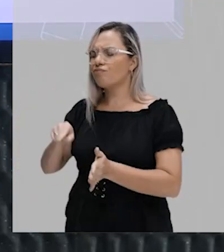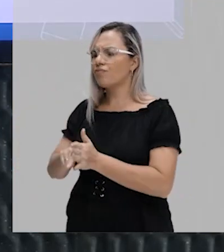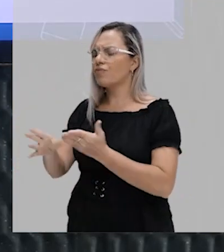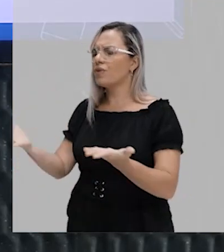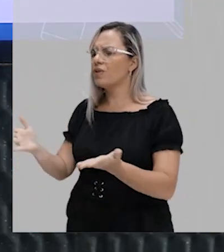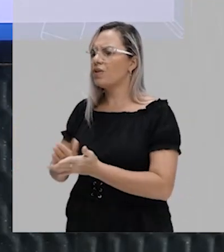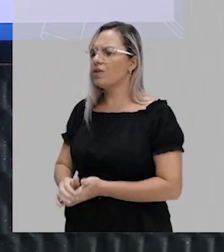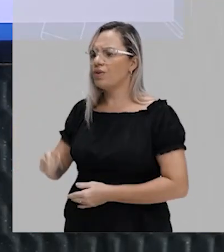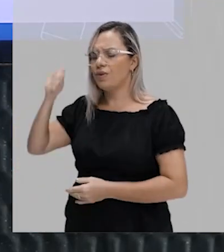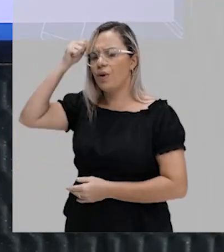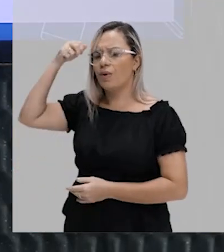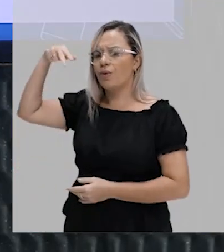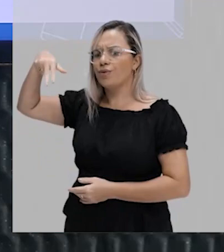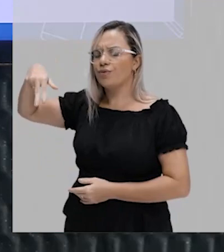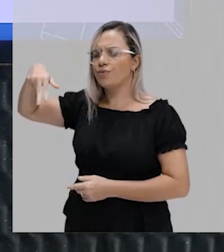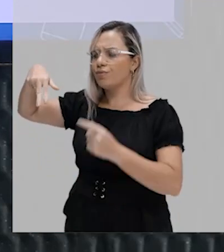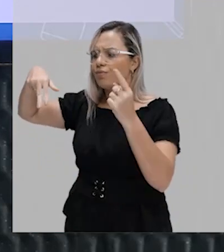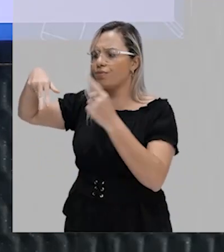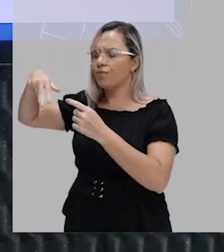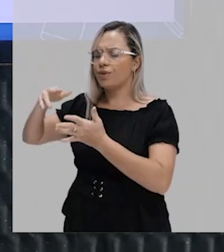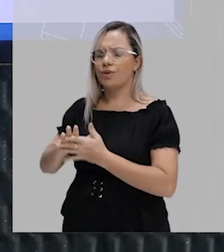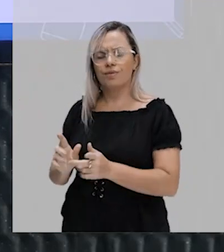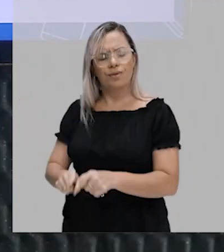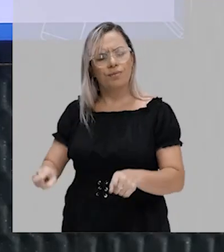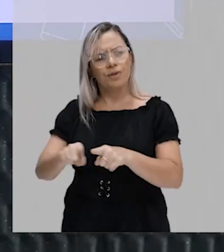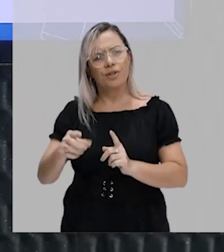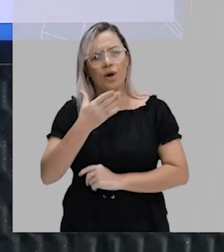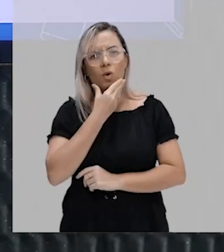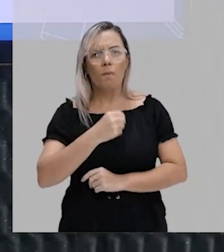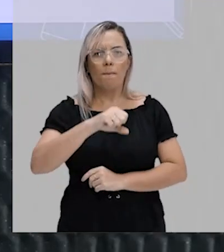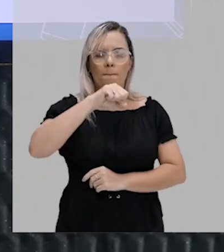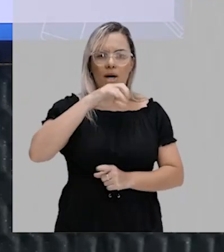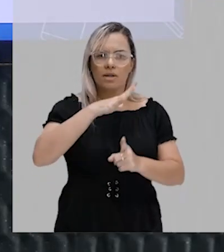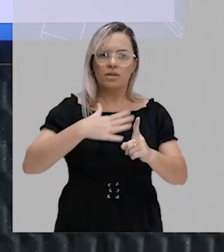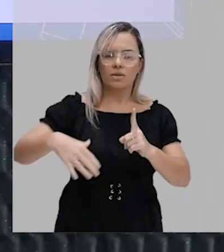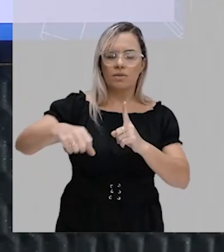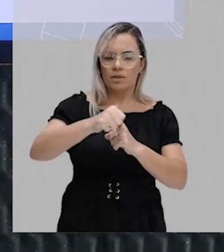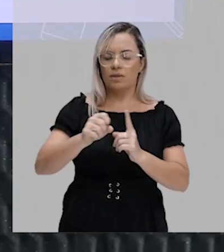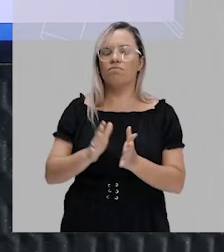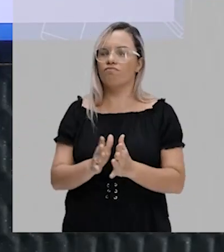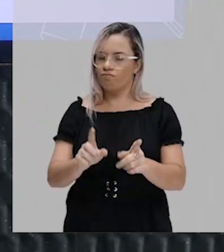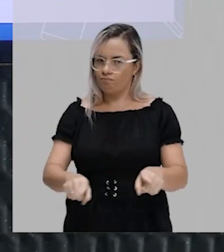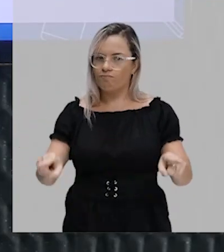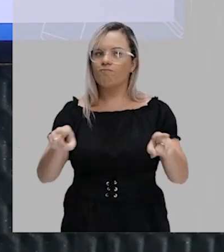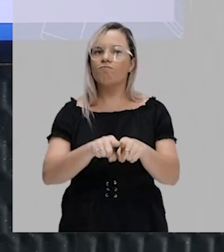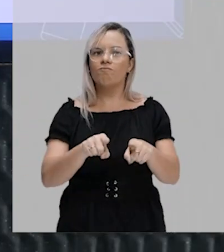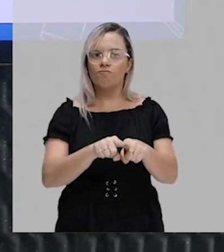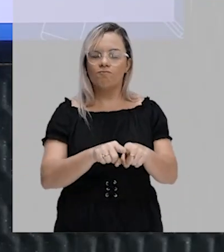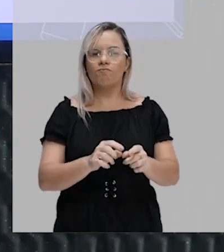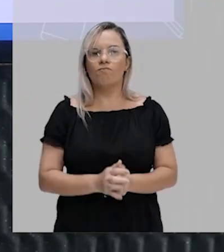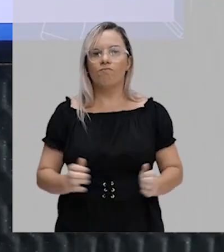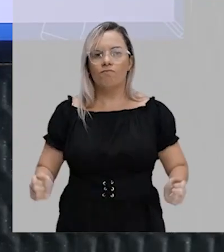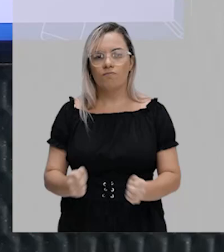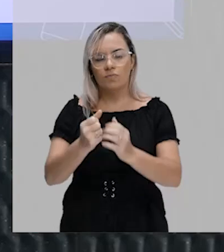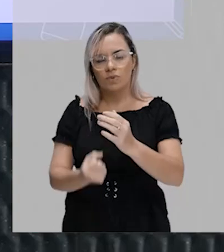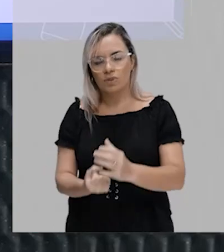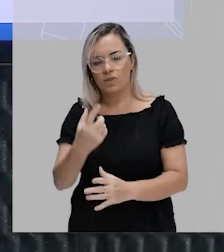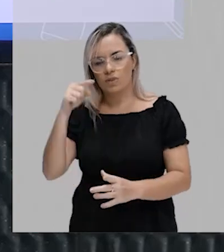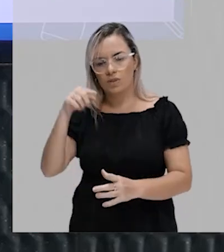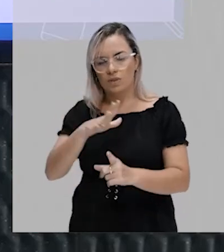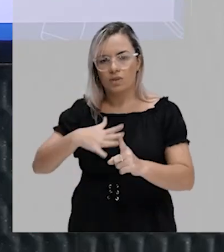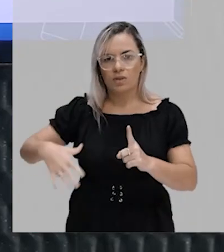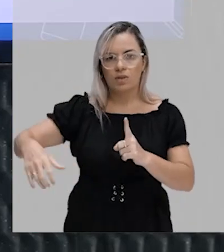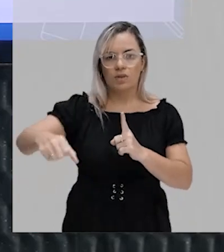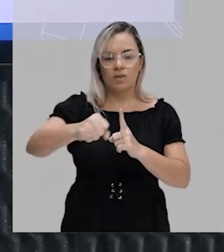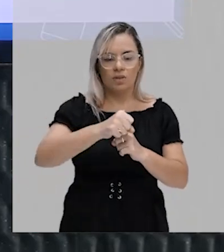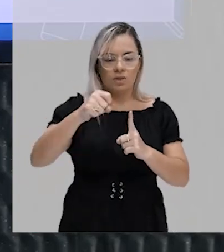o Augusto Comte? Ele também não é o pai da sociologia? Sim, o Augusto Comte ele também é um dos fundadores da sociologia, mas ele é